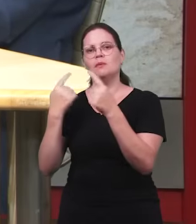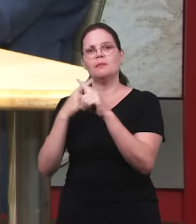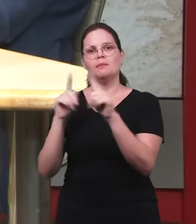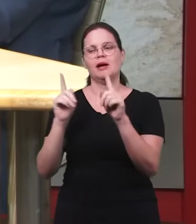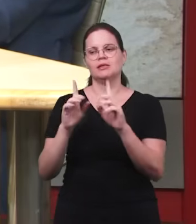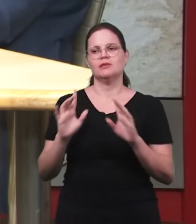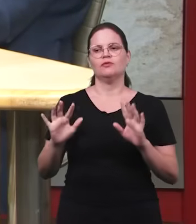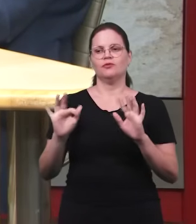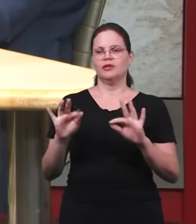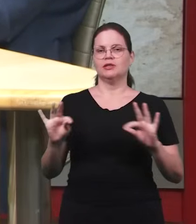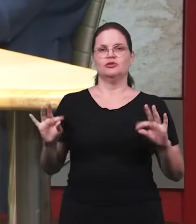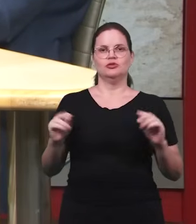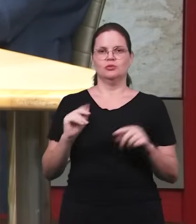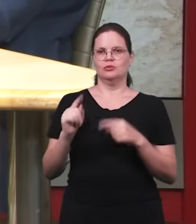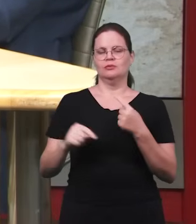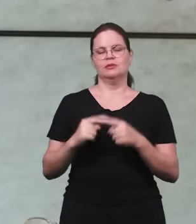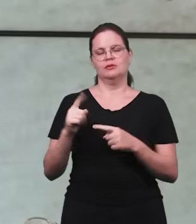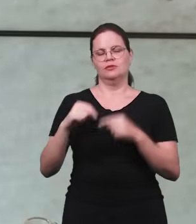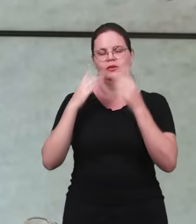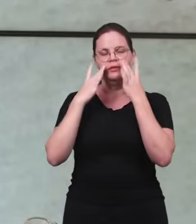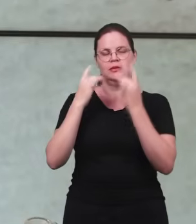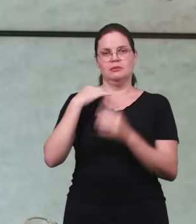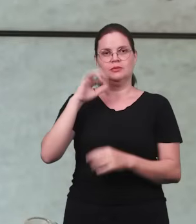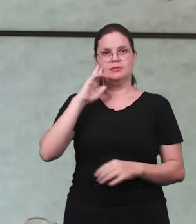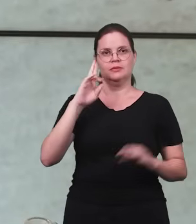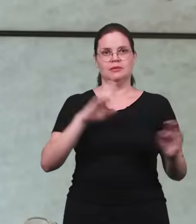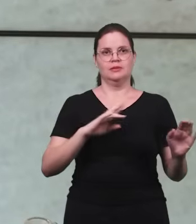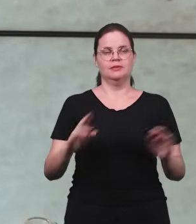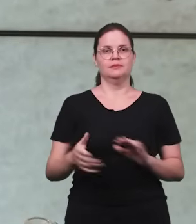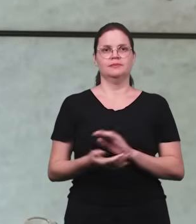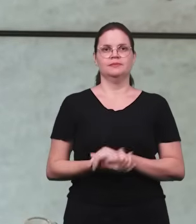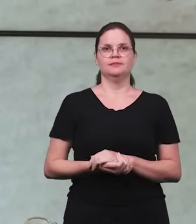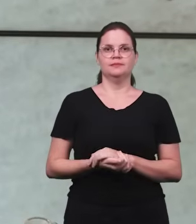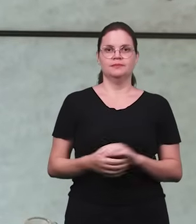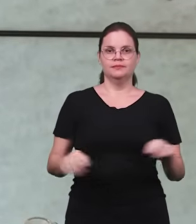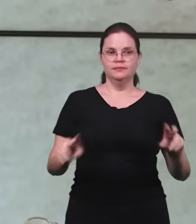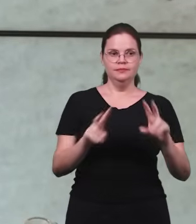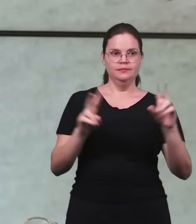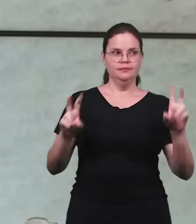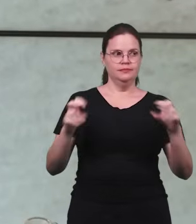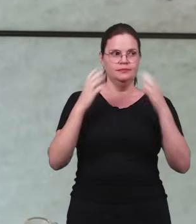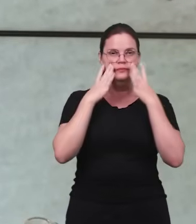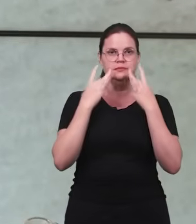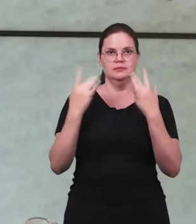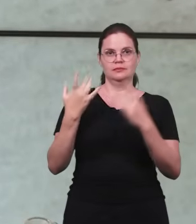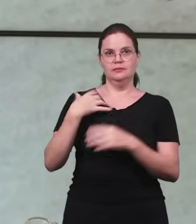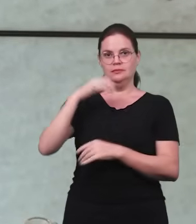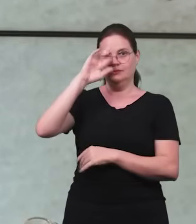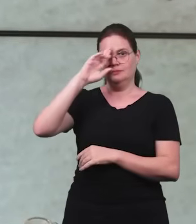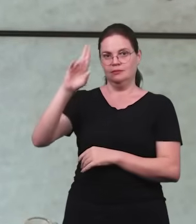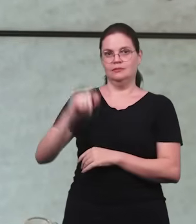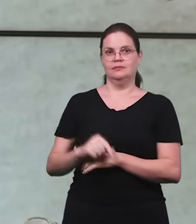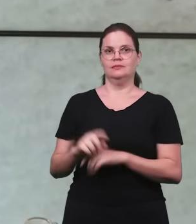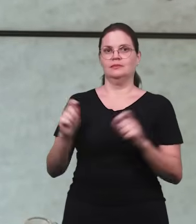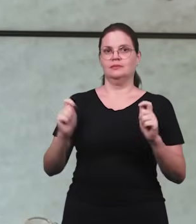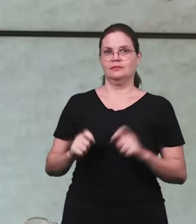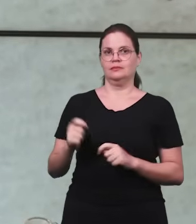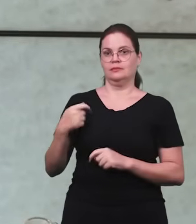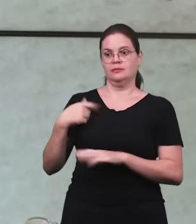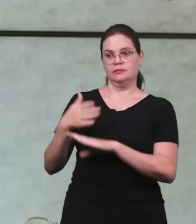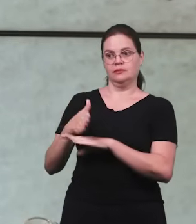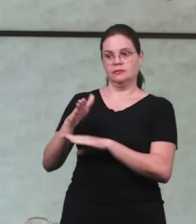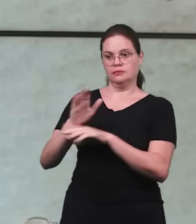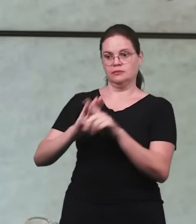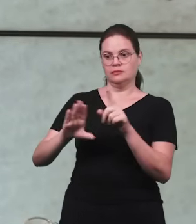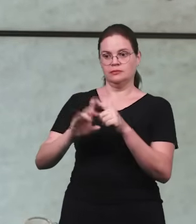fico pensando assim que esse ensino do temor ao Senhor, por exemplo, no ambiente da igreja, do culto, o